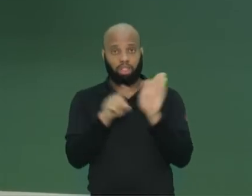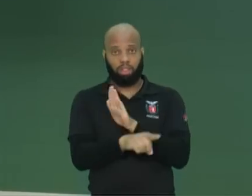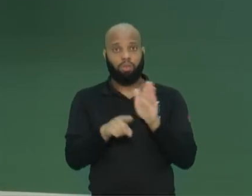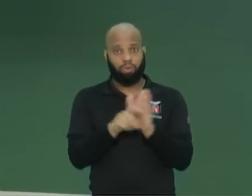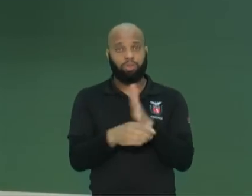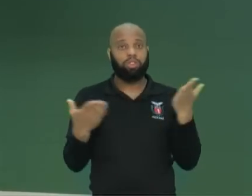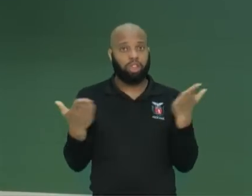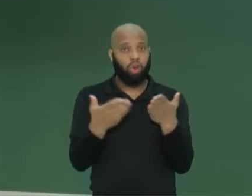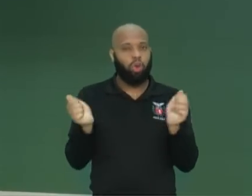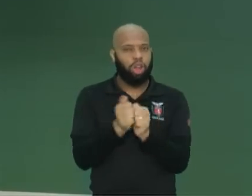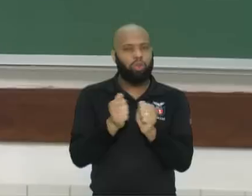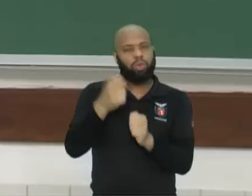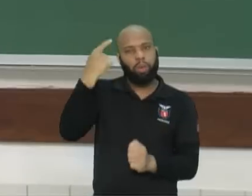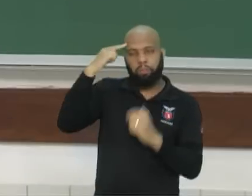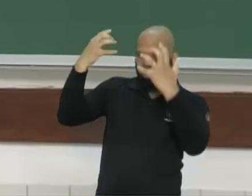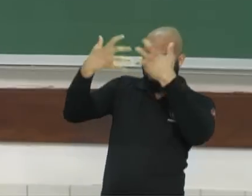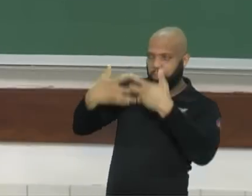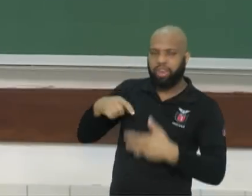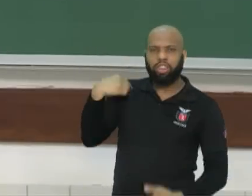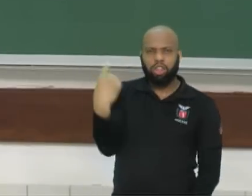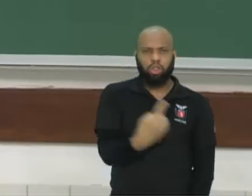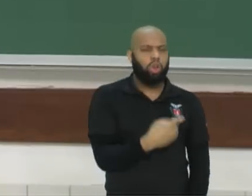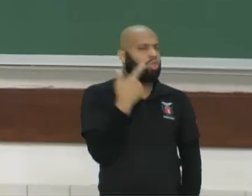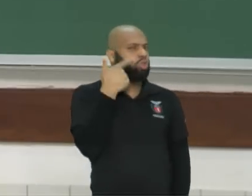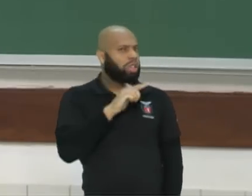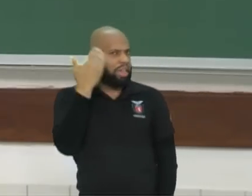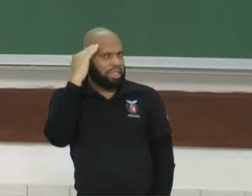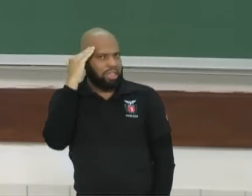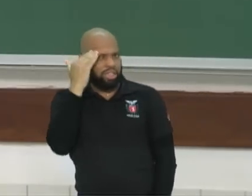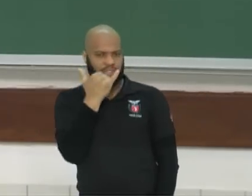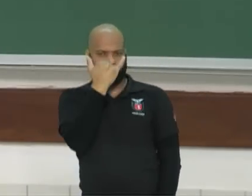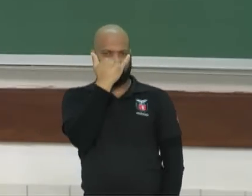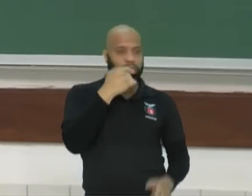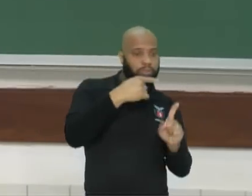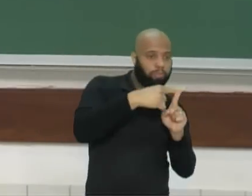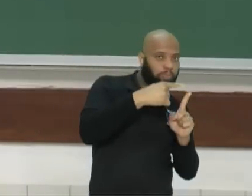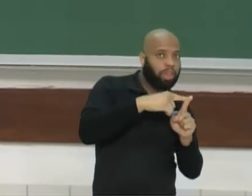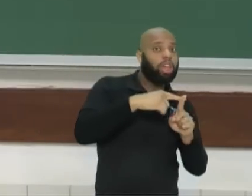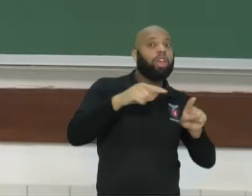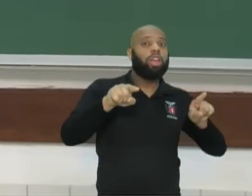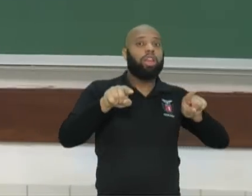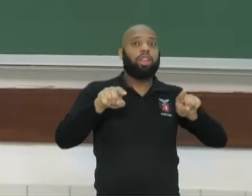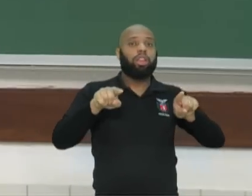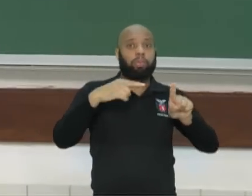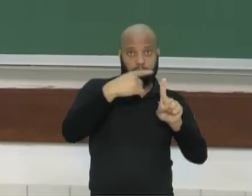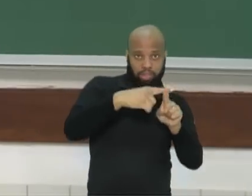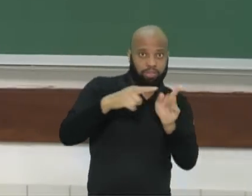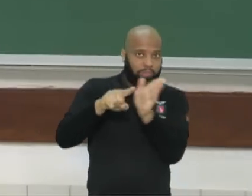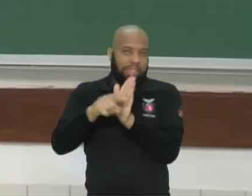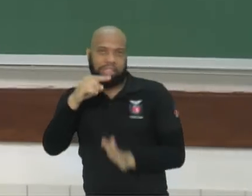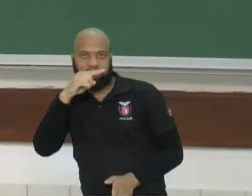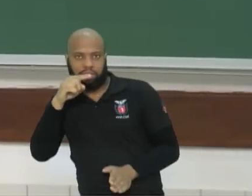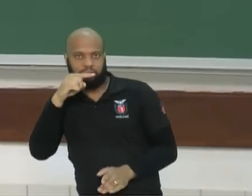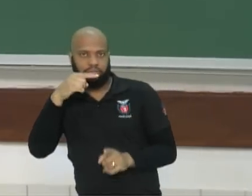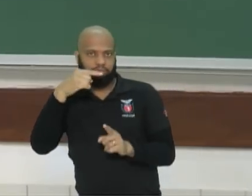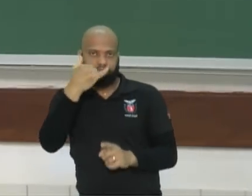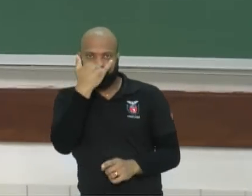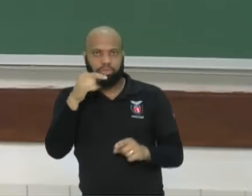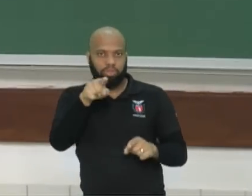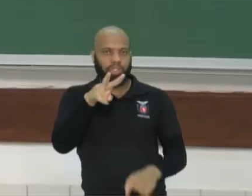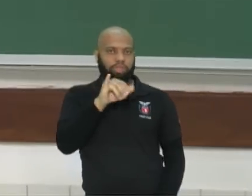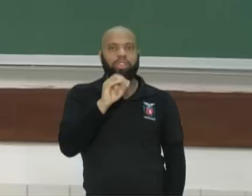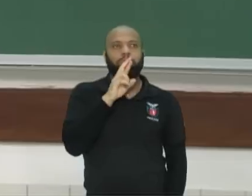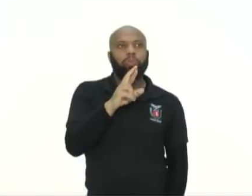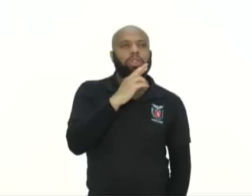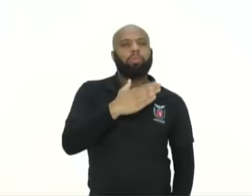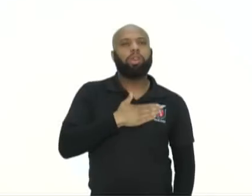pensar juntos ali, será que entendemos impactos positivos e negativos da construção da usina de Belo Monte? Então vocês respondam lá